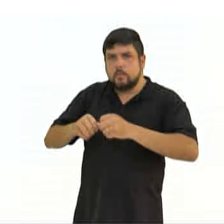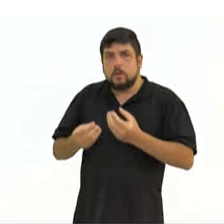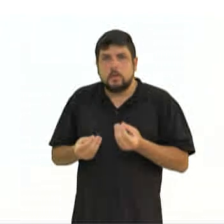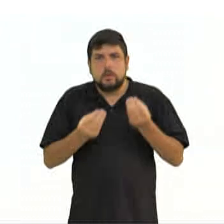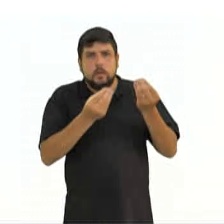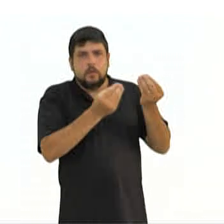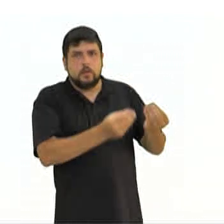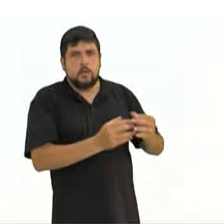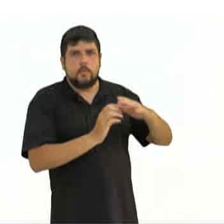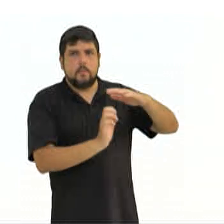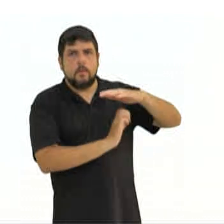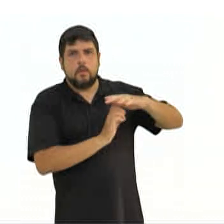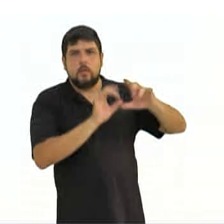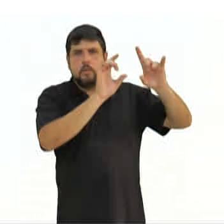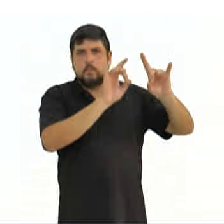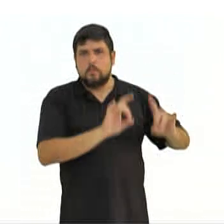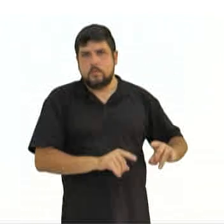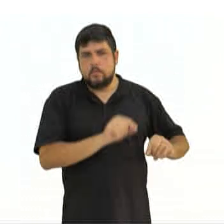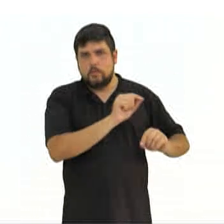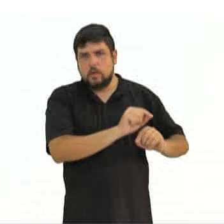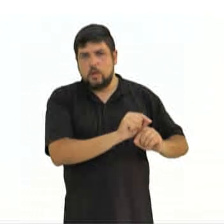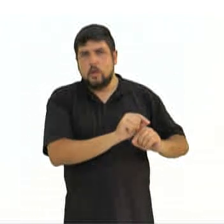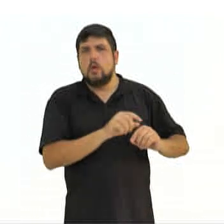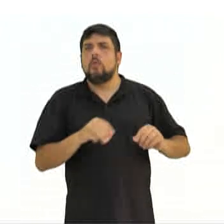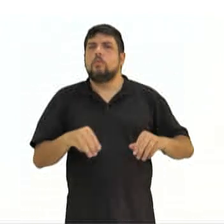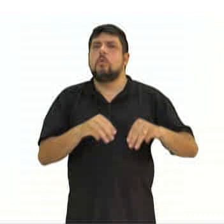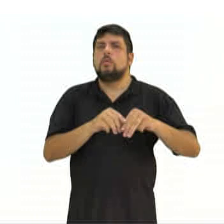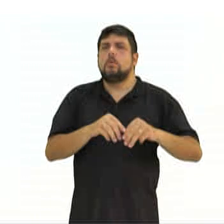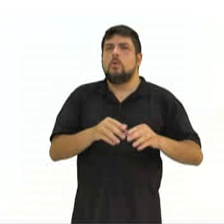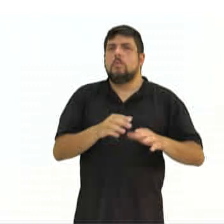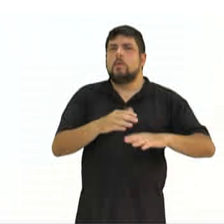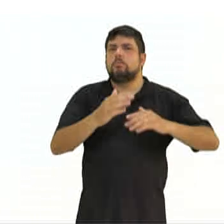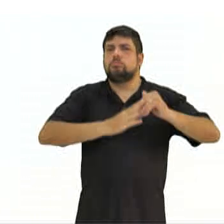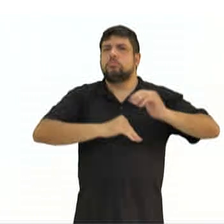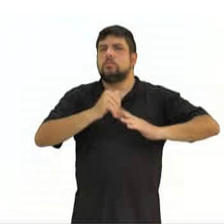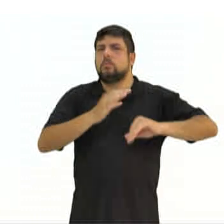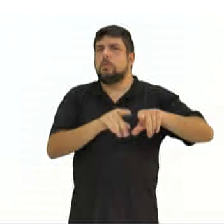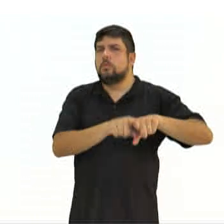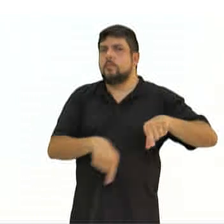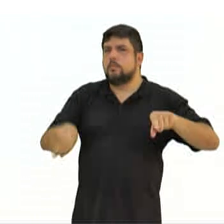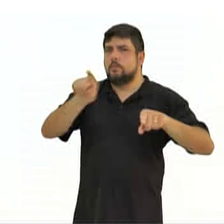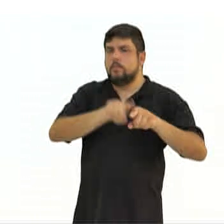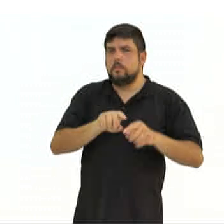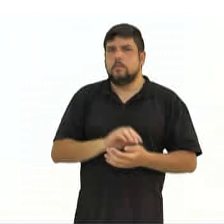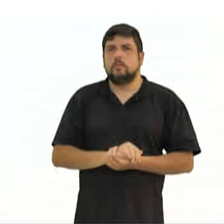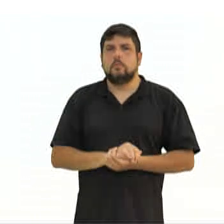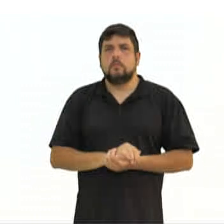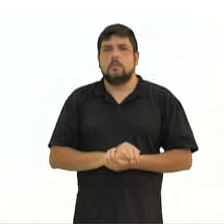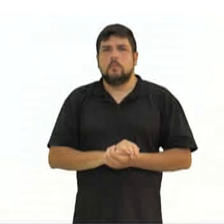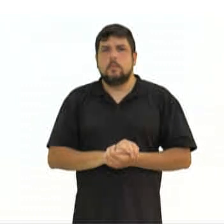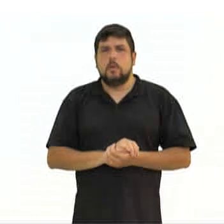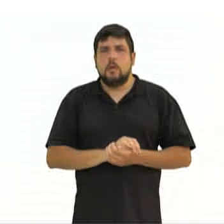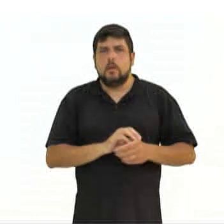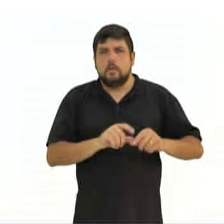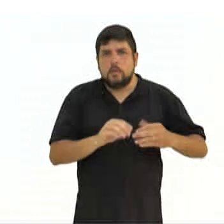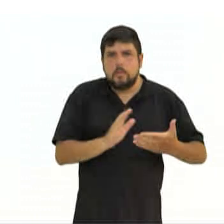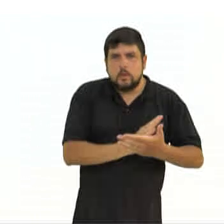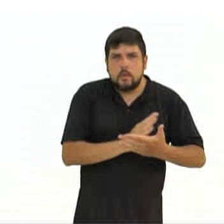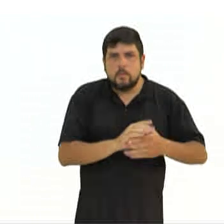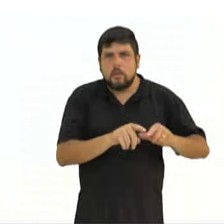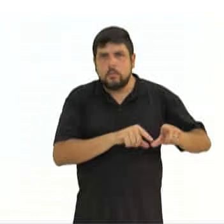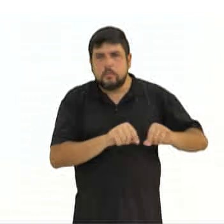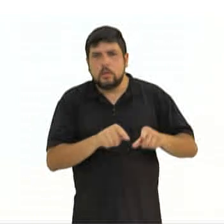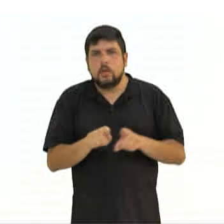especializadas em um processo chamado de manufatura reversa. O nome ilustra bem as etapas: desmontar, separar partes e